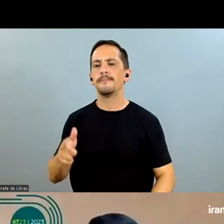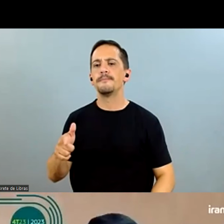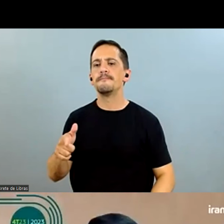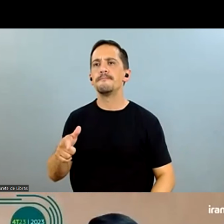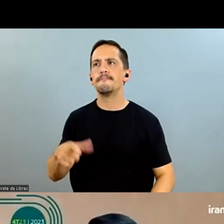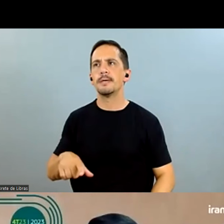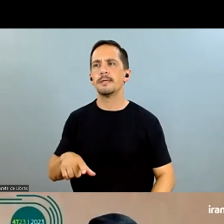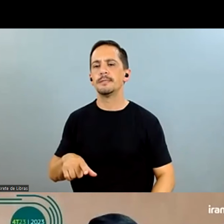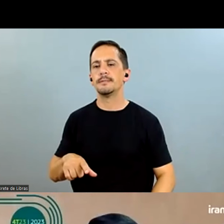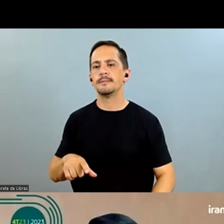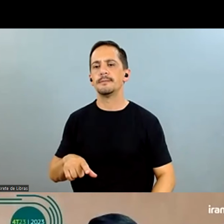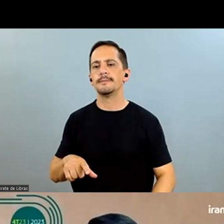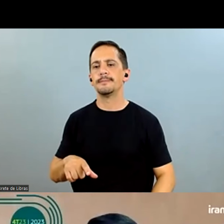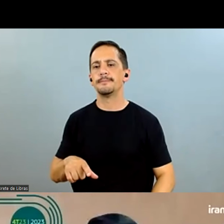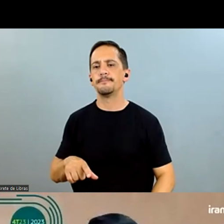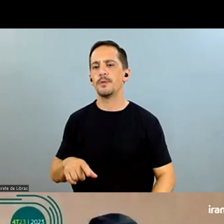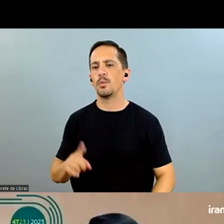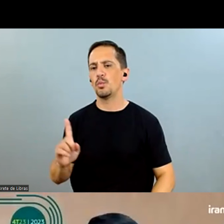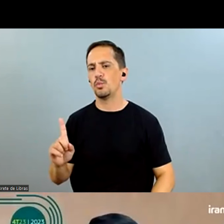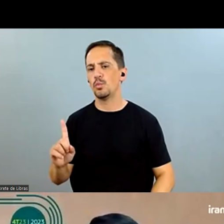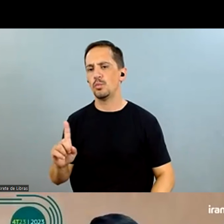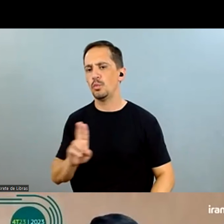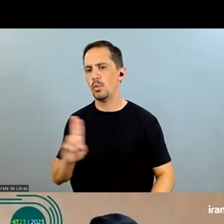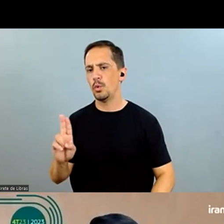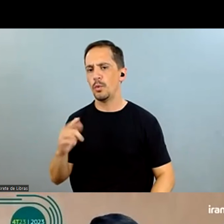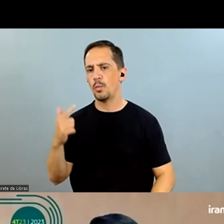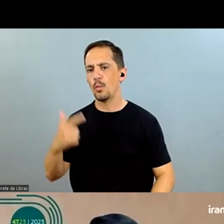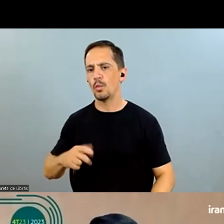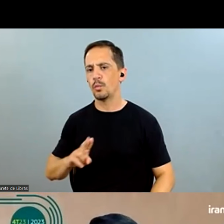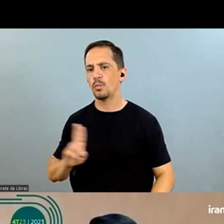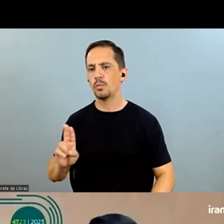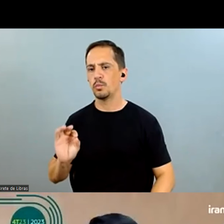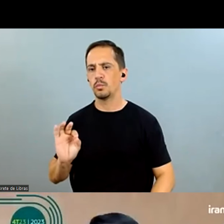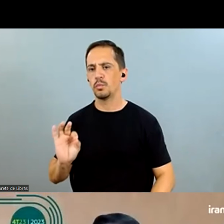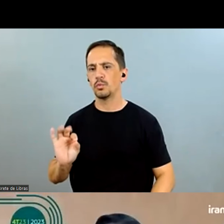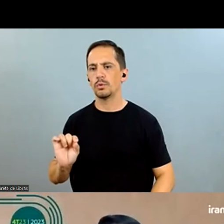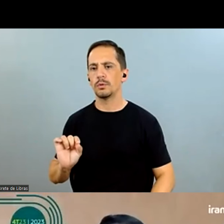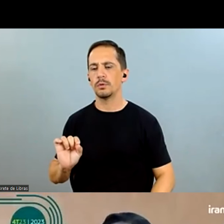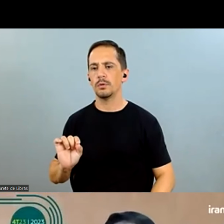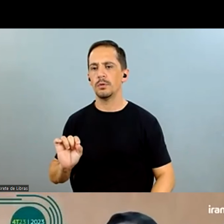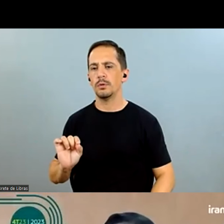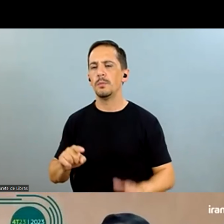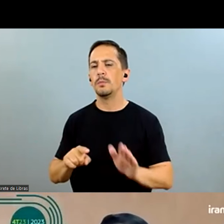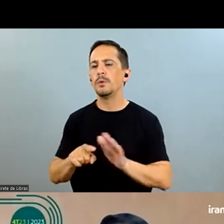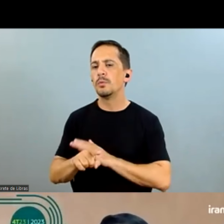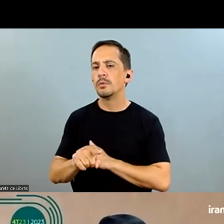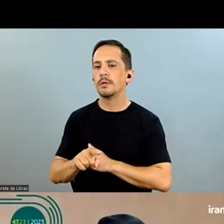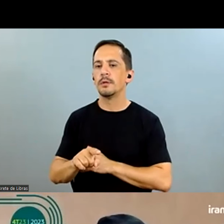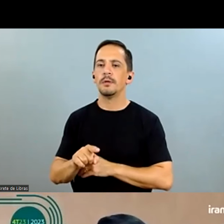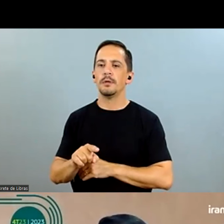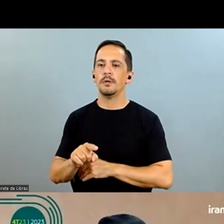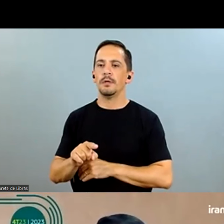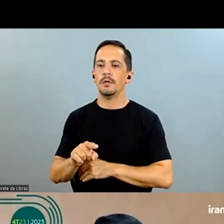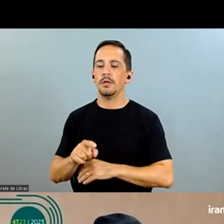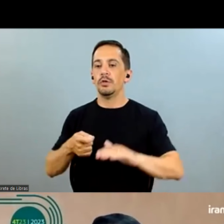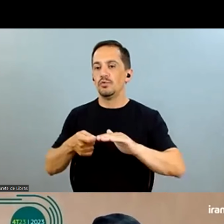ver aqui vamos lá tem tem alguém que tá anônimo aqui eh eh gostaria de fazer uma pergunta sobre a tese de investimento no meu entender ela é muito